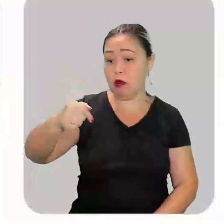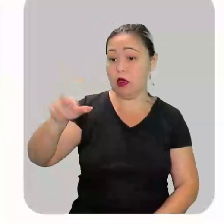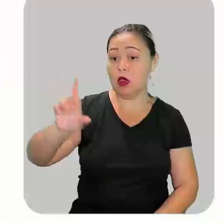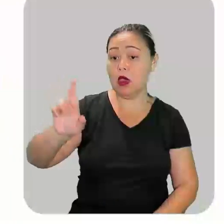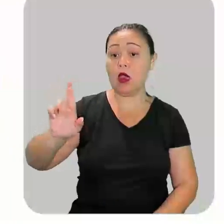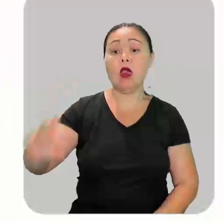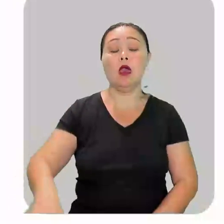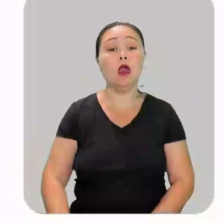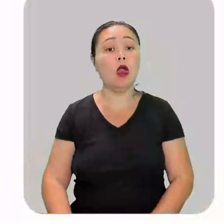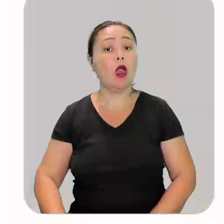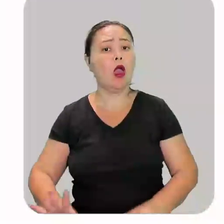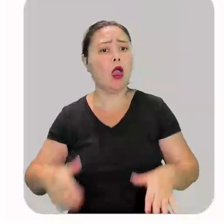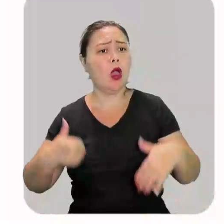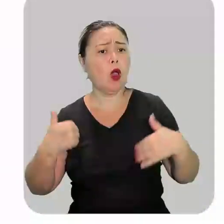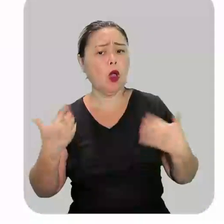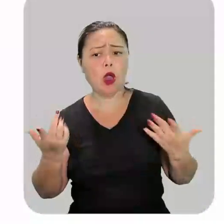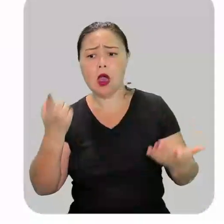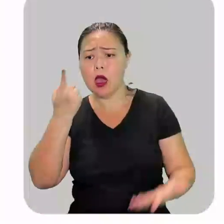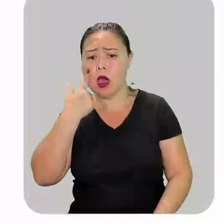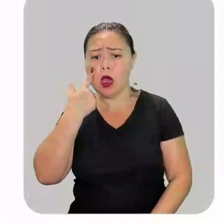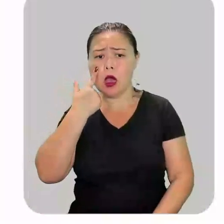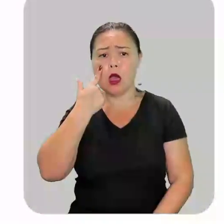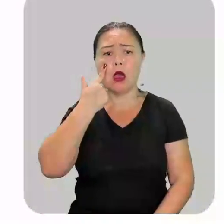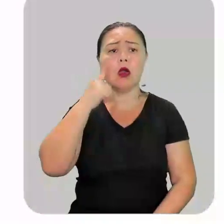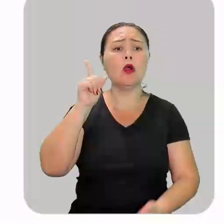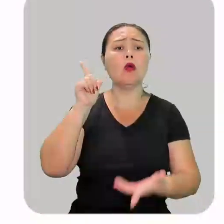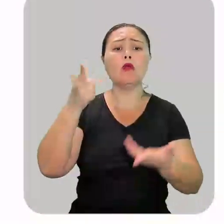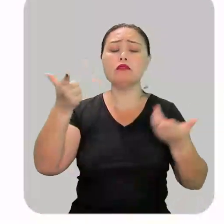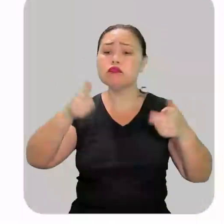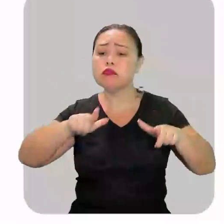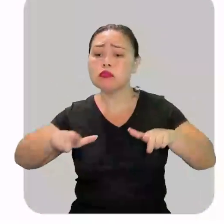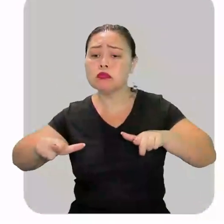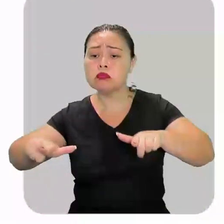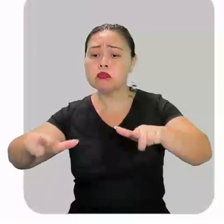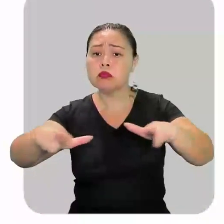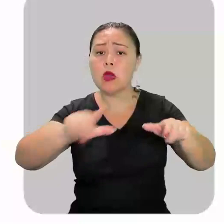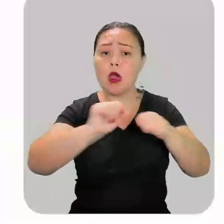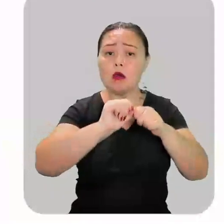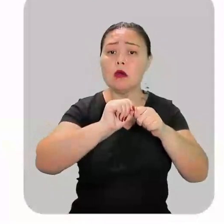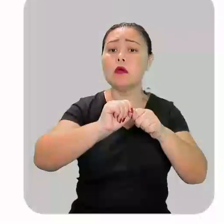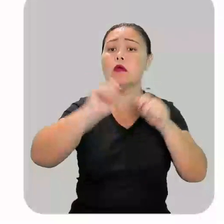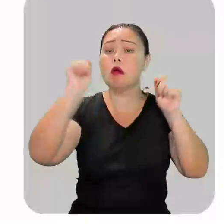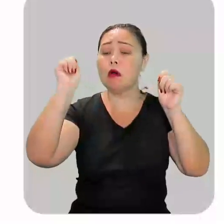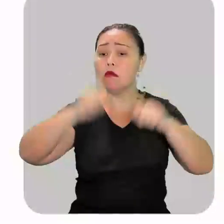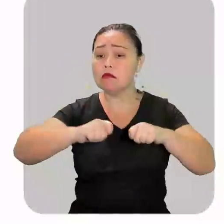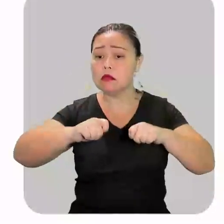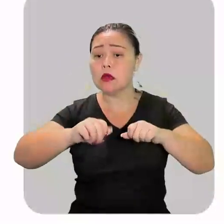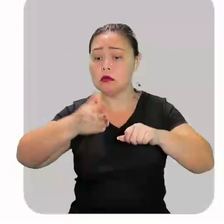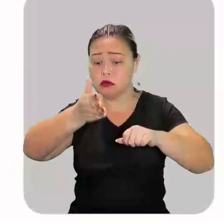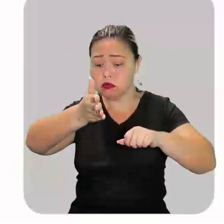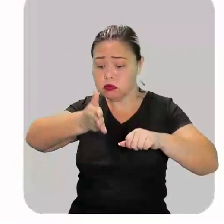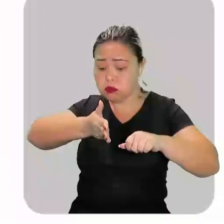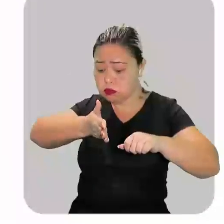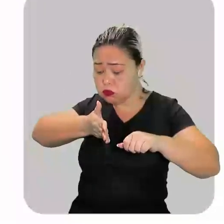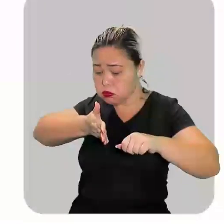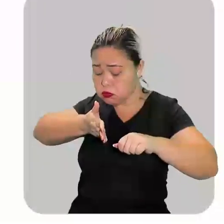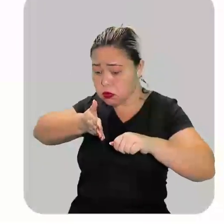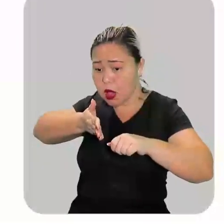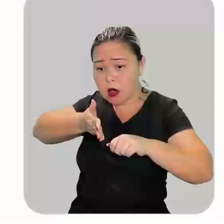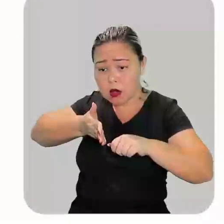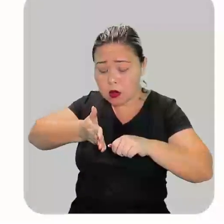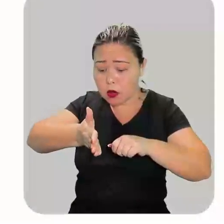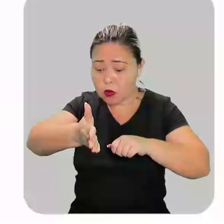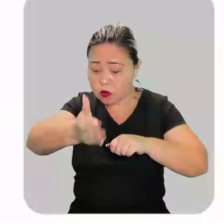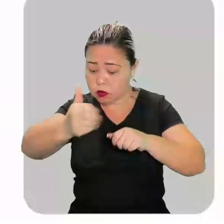27,00. Pergunta, vamos ver? Na instalação do porcelanato, as peças podem ser recortadas e devem